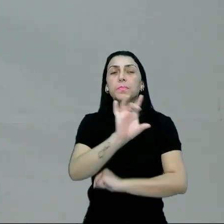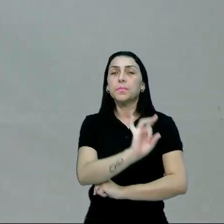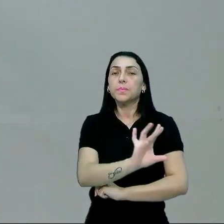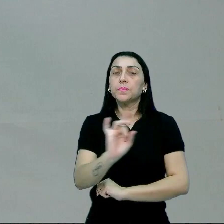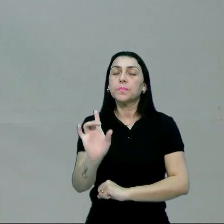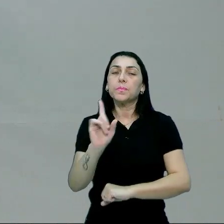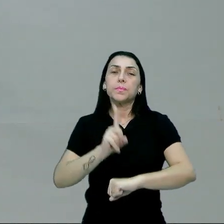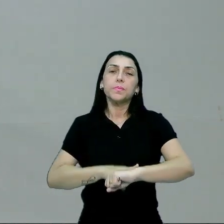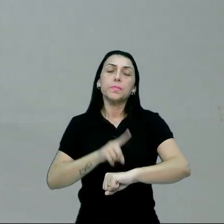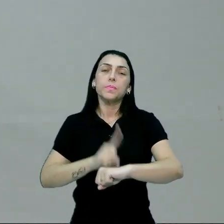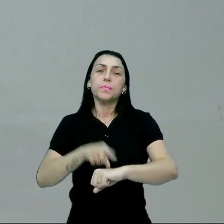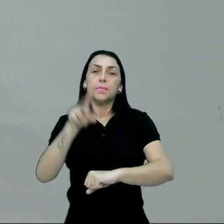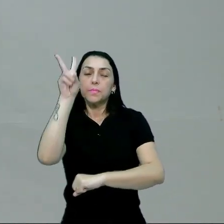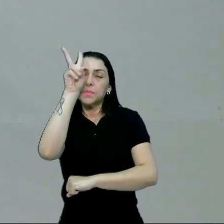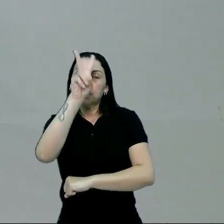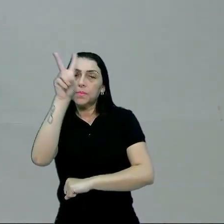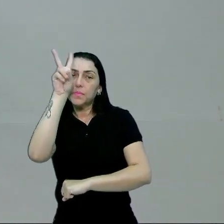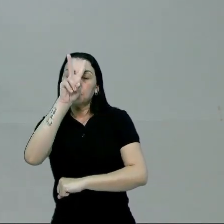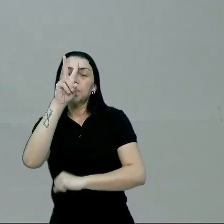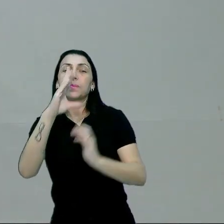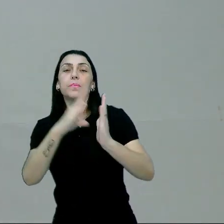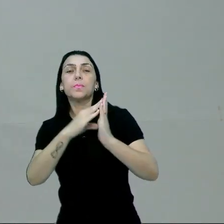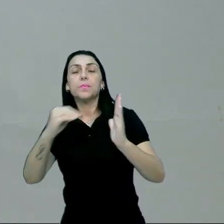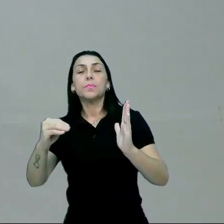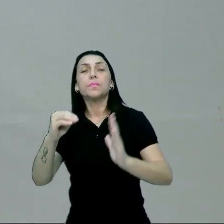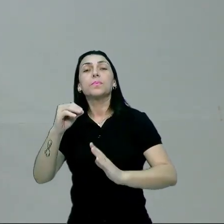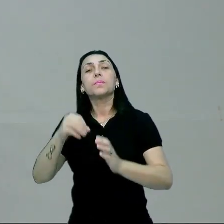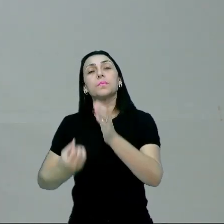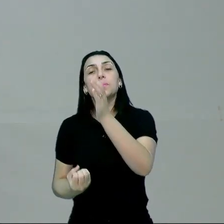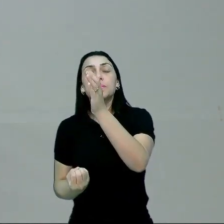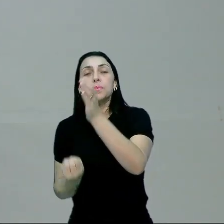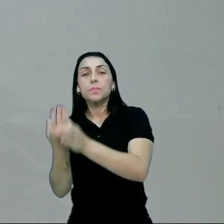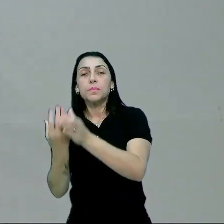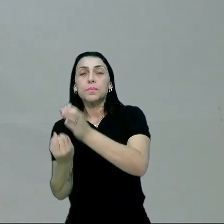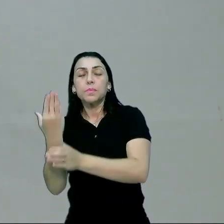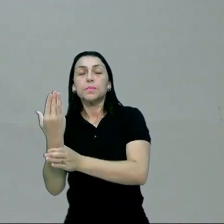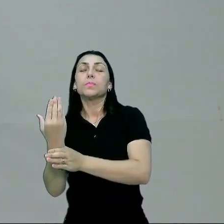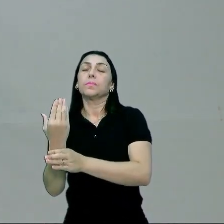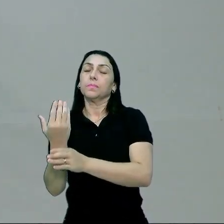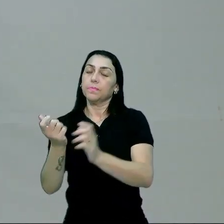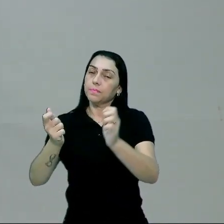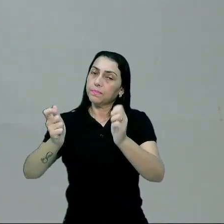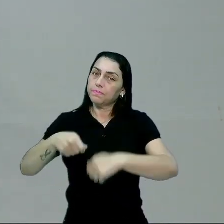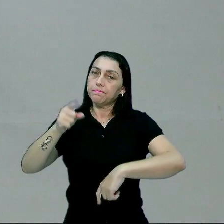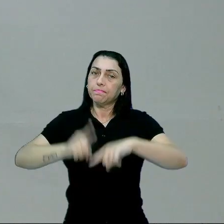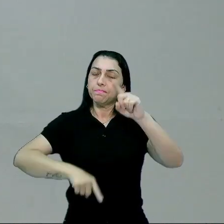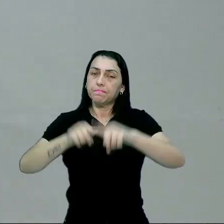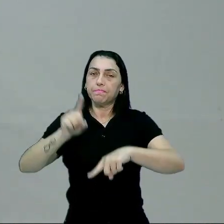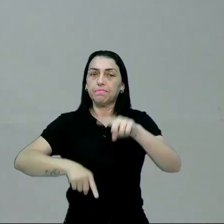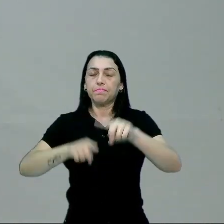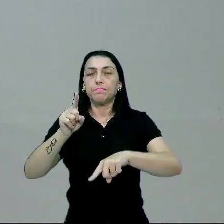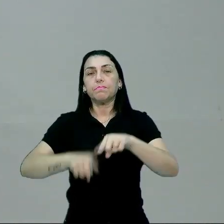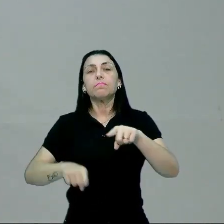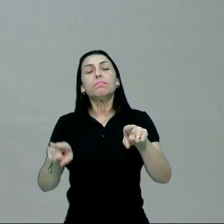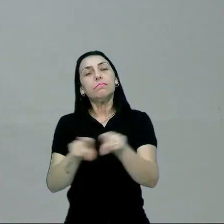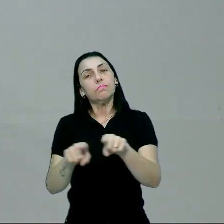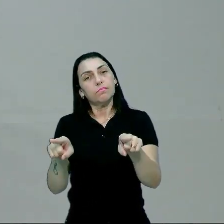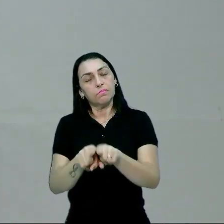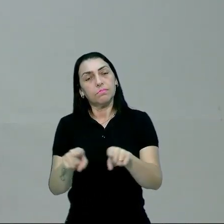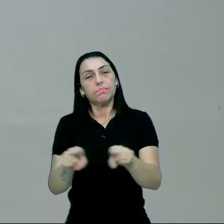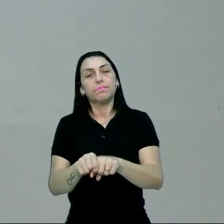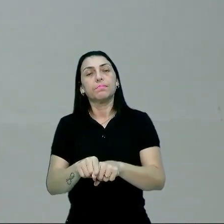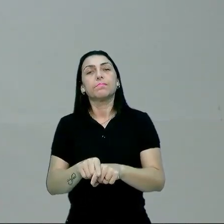cada momento histórico reflete um modo de produção, condições materiais